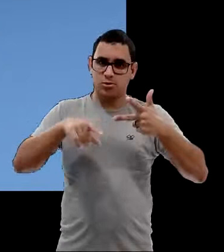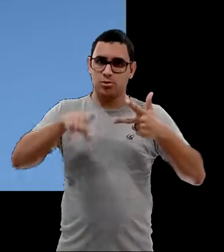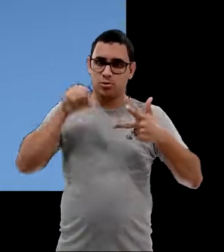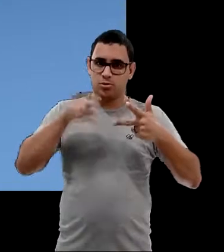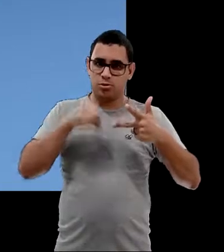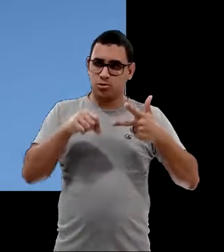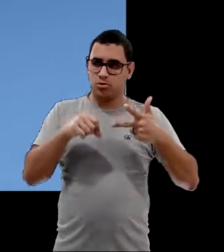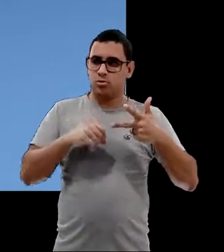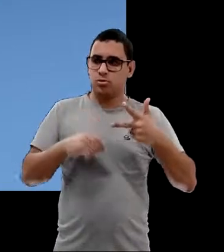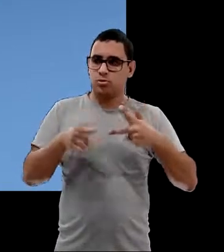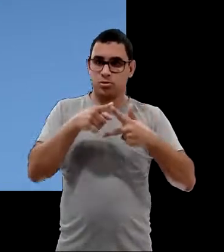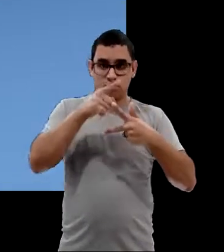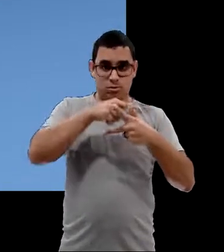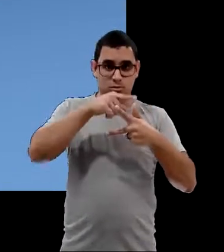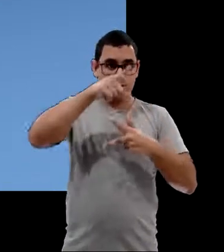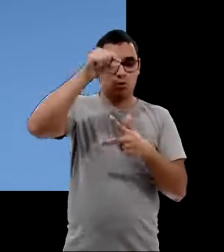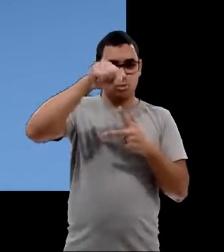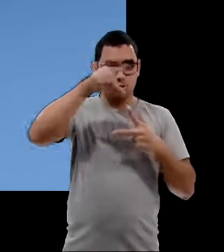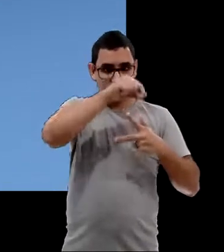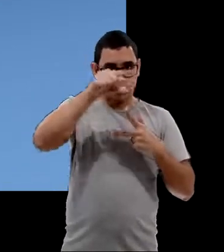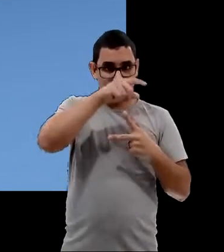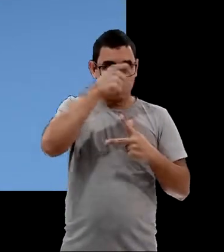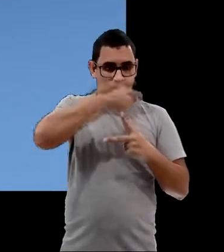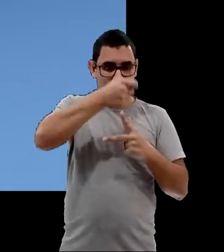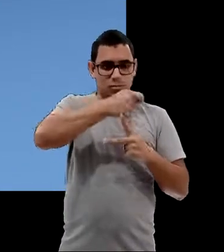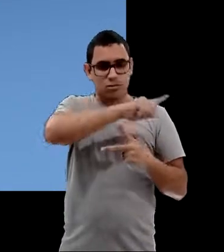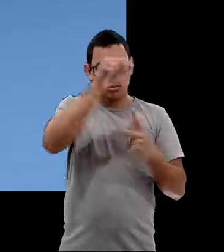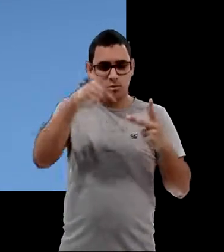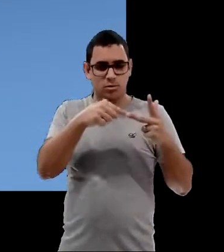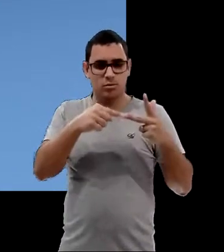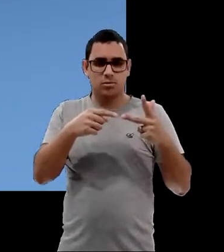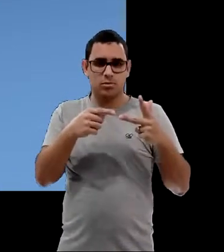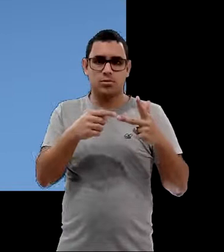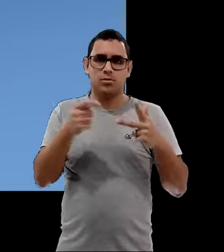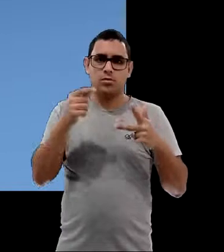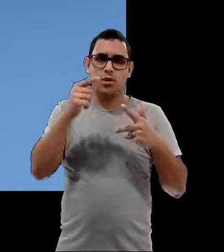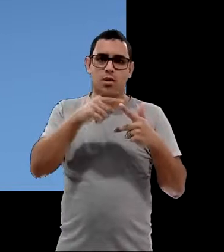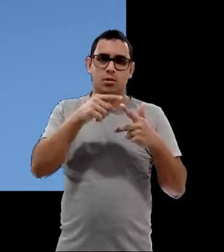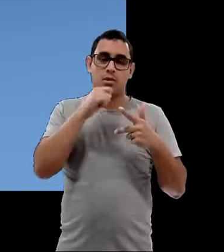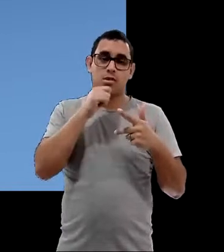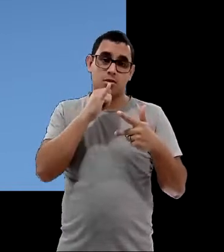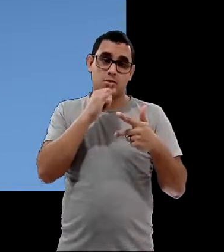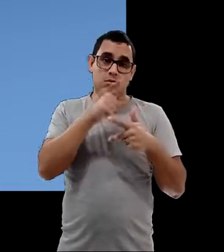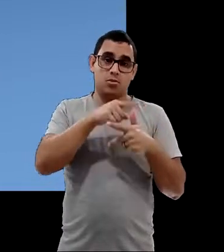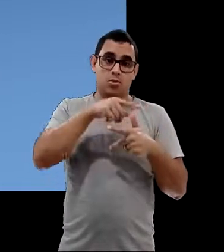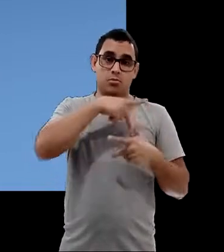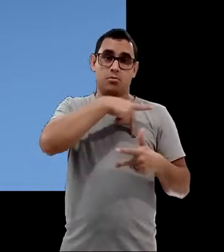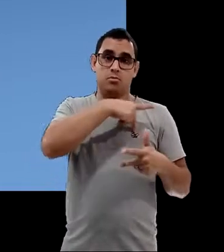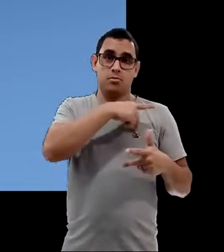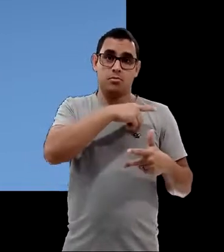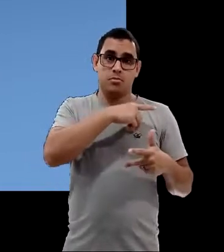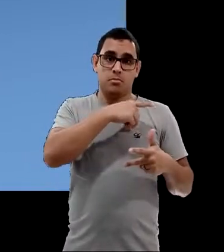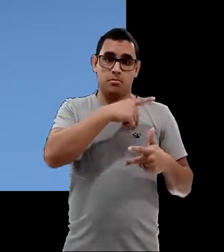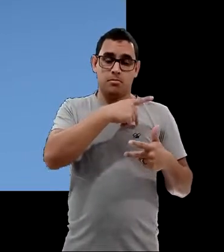todas as decisões em relação à pandemia seria obrigação dos estados e municípios de que